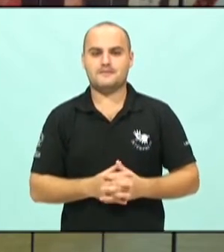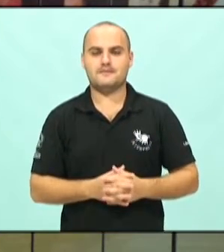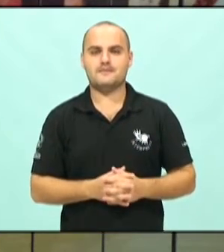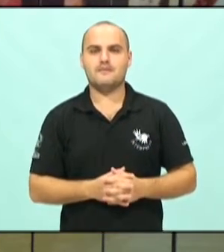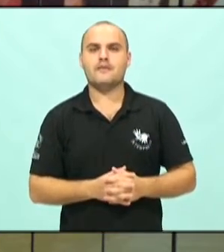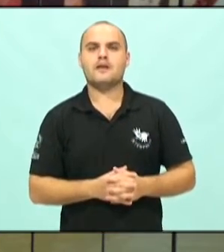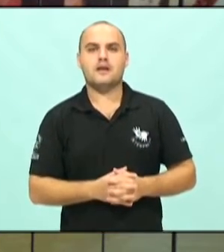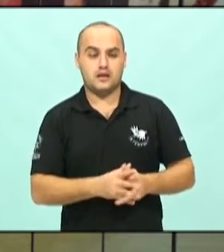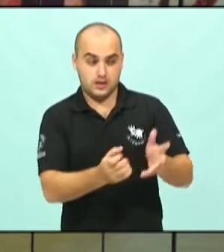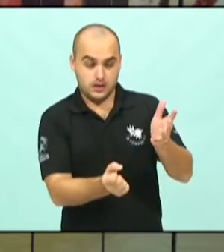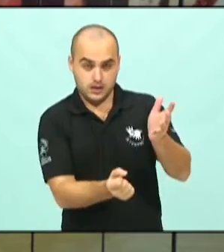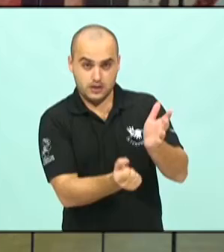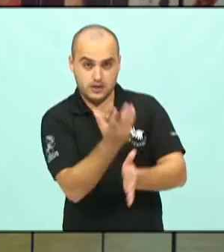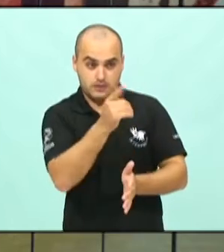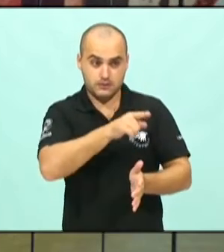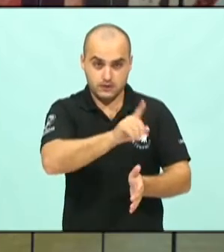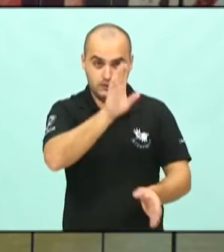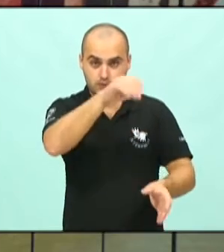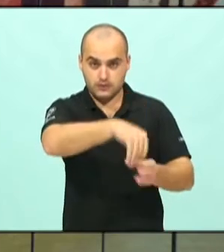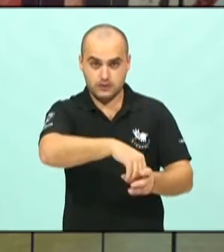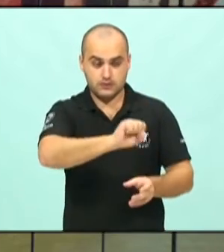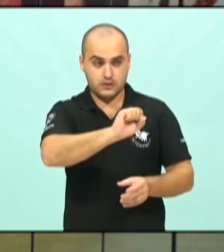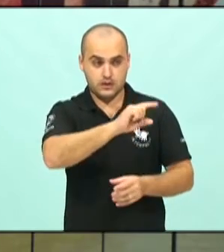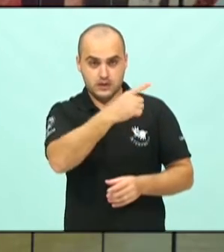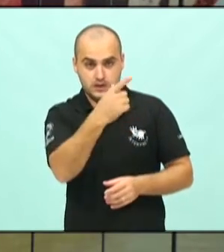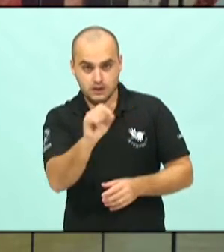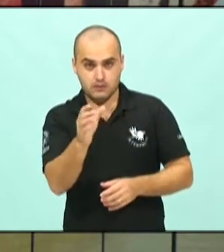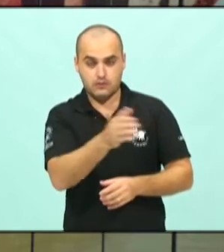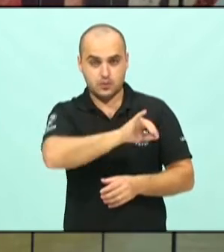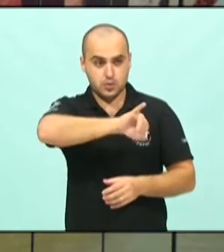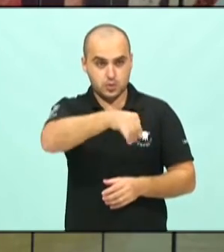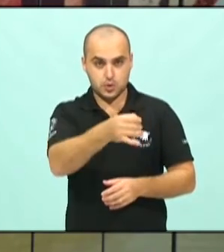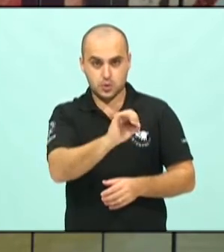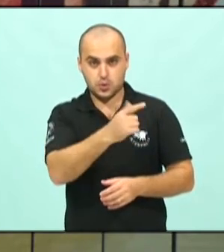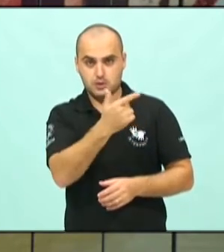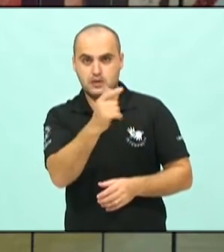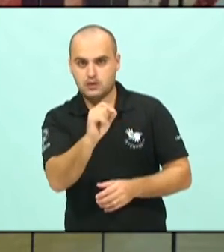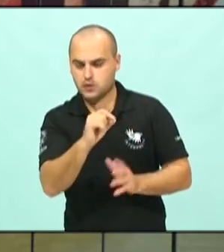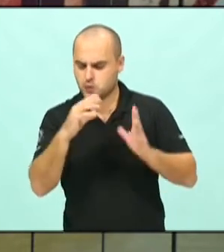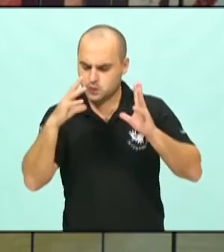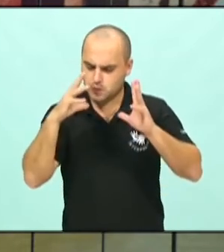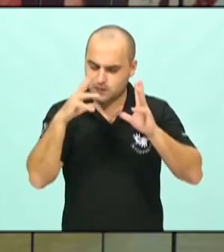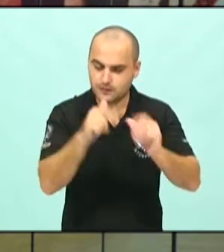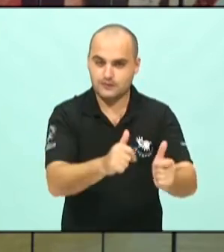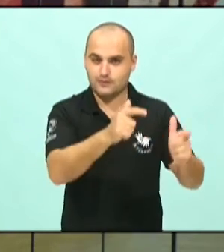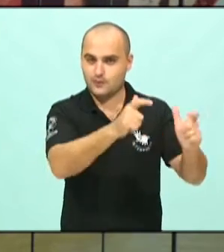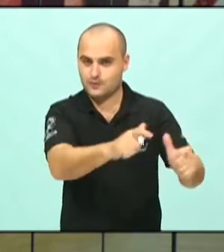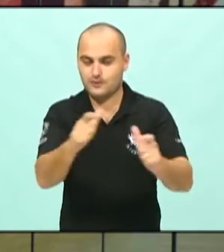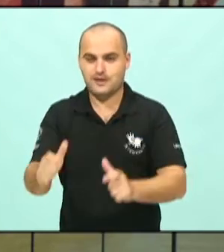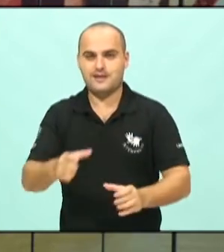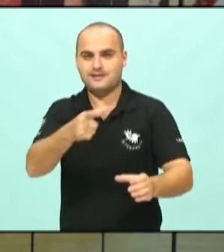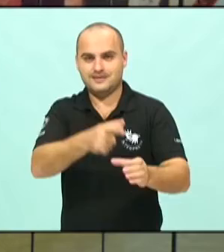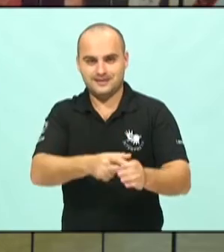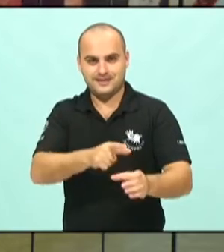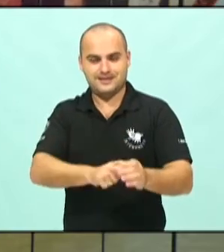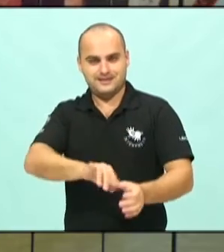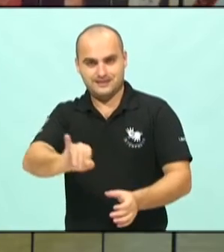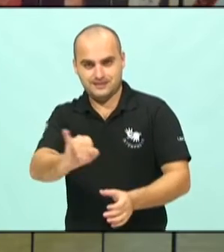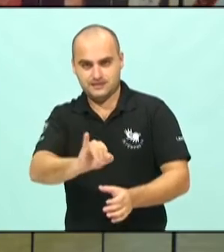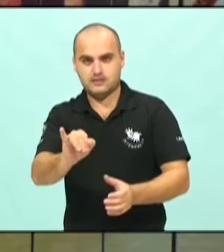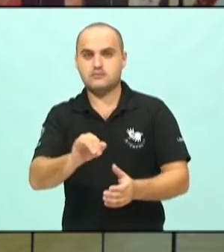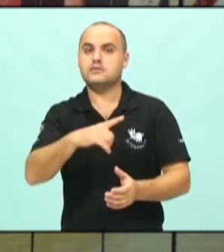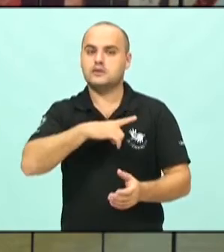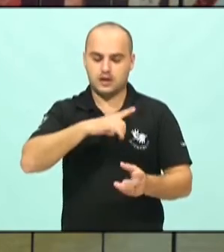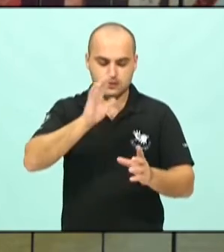Criamos o núcleo São João, que estava parado. A gente está resgatando em todos os locais da cidade, nas comunidades, o Itajaí Ativo. A gente já